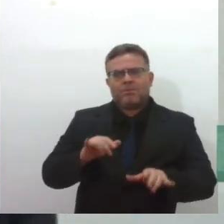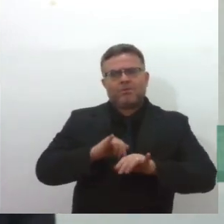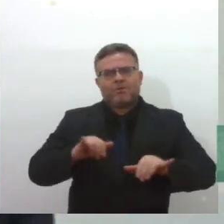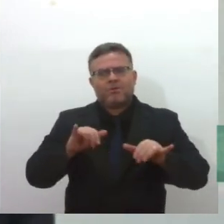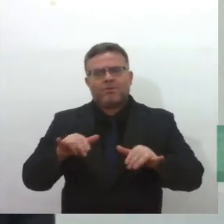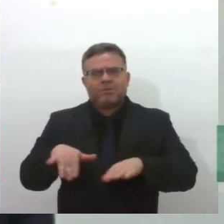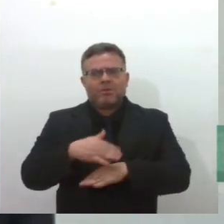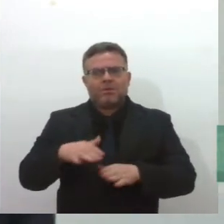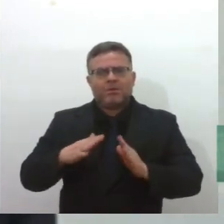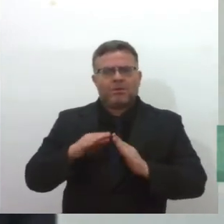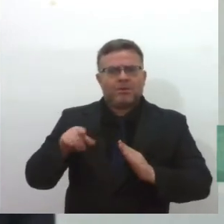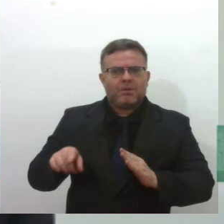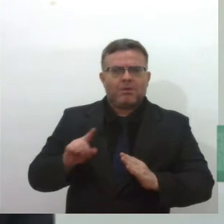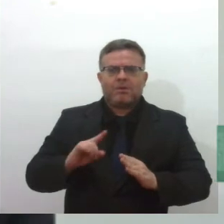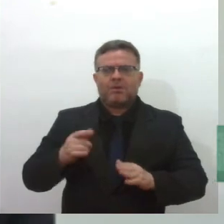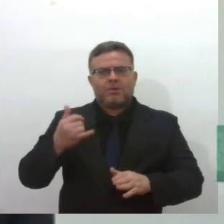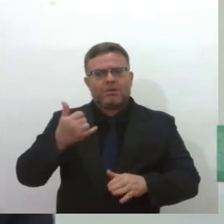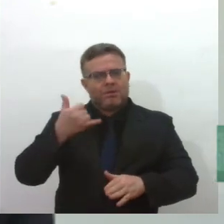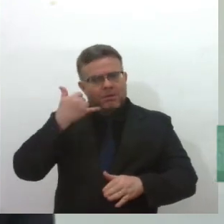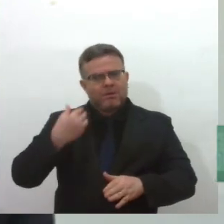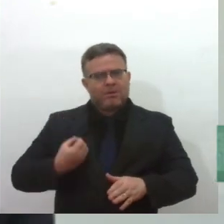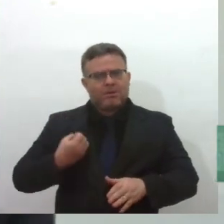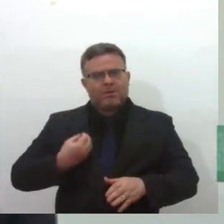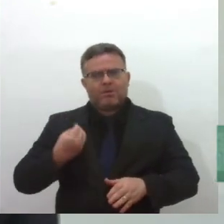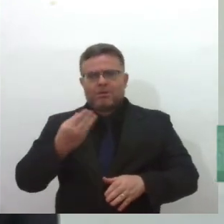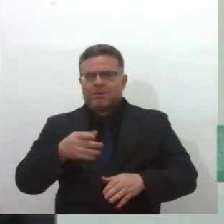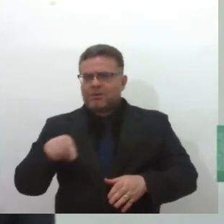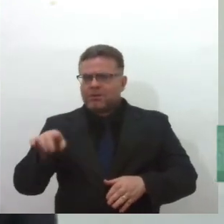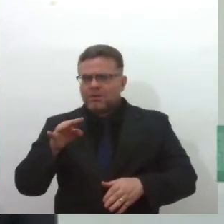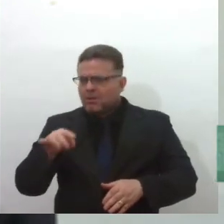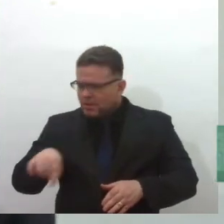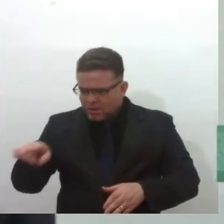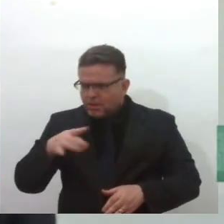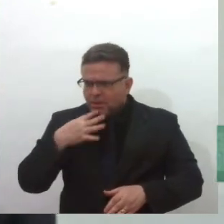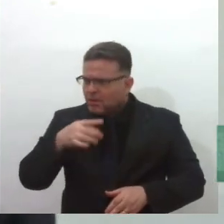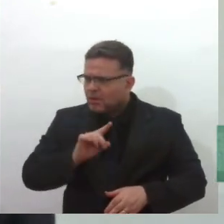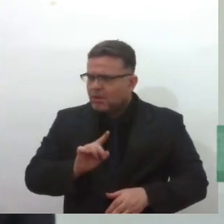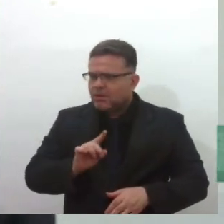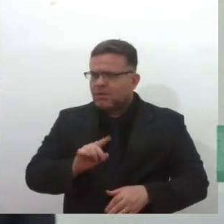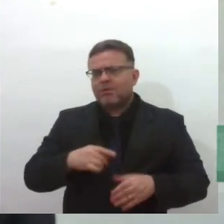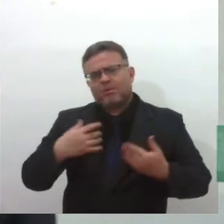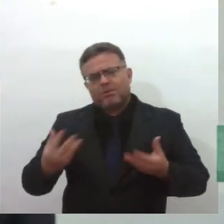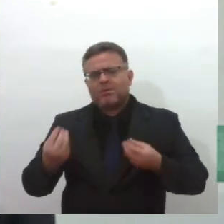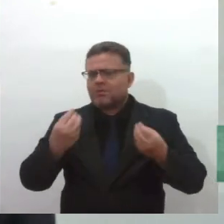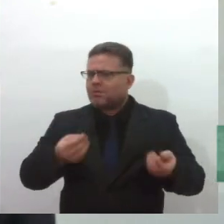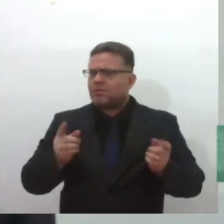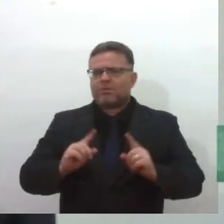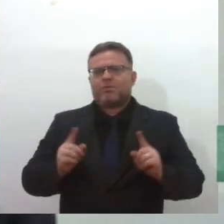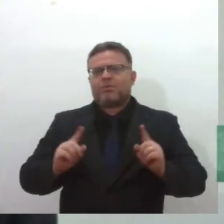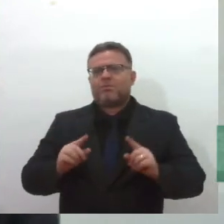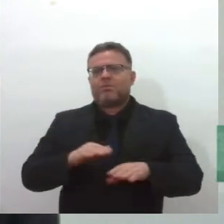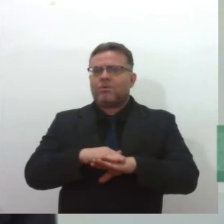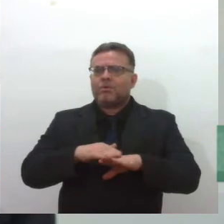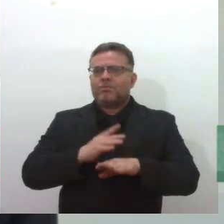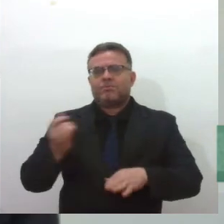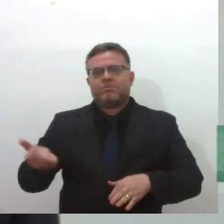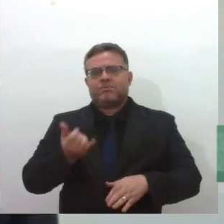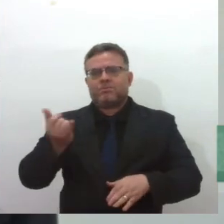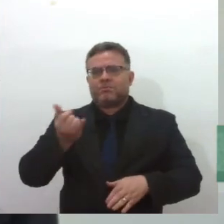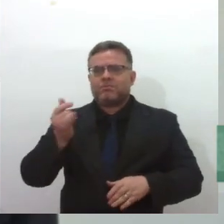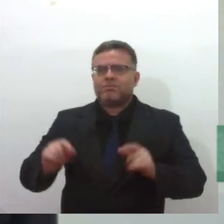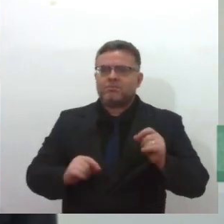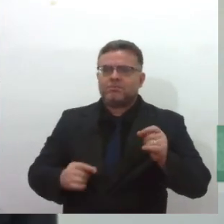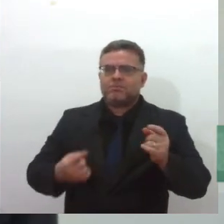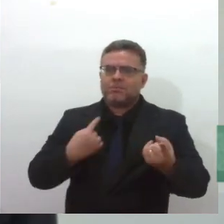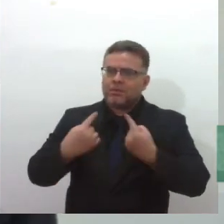dele, dar o telefone dele para as pessoas que ele não conhece. Então, essa conversa é importante. Esse